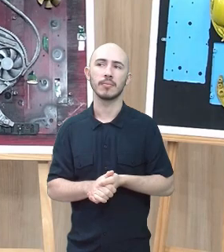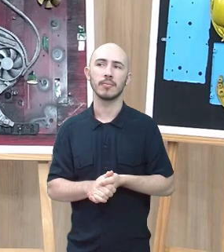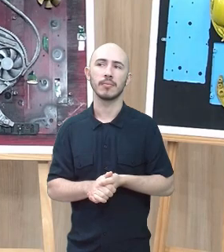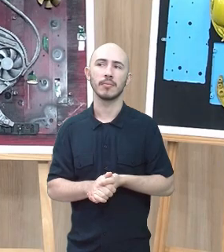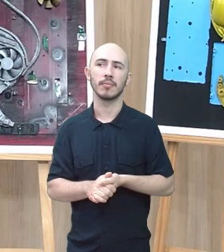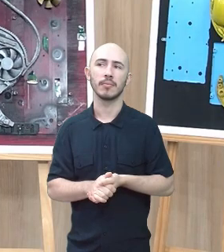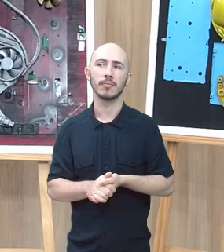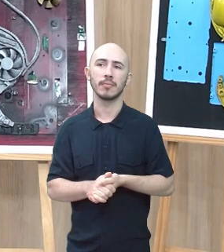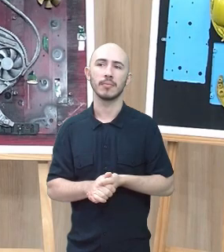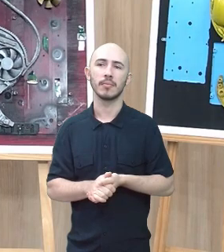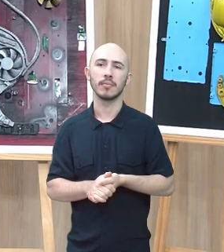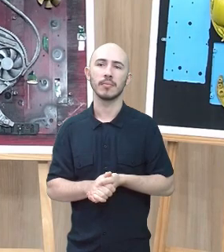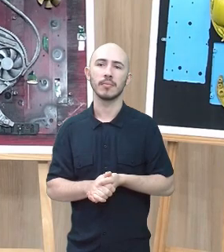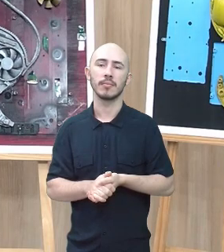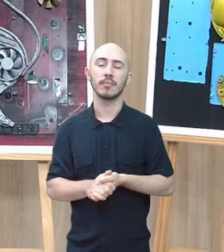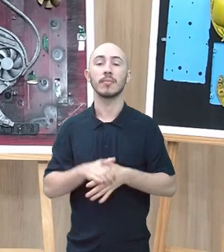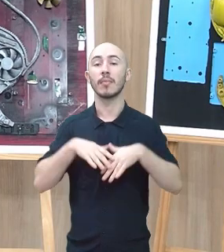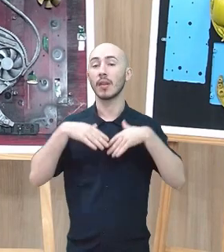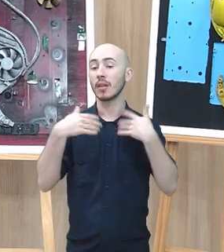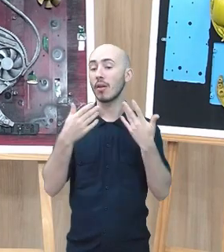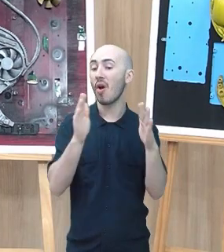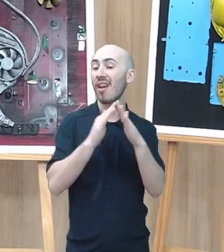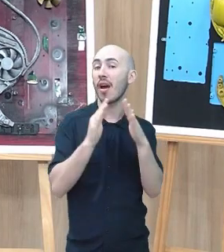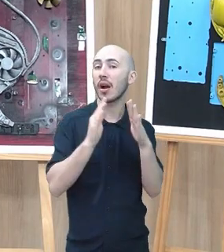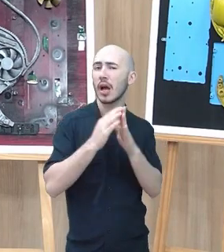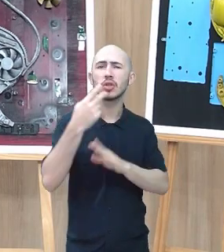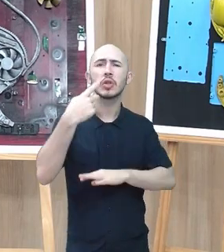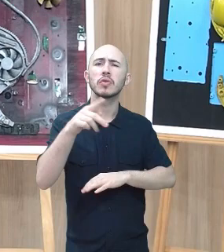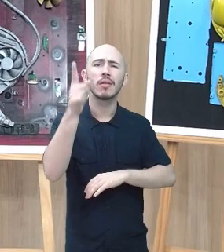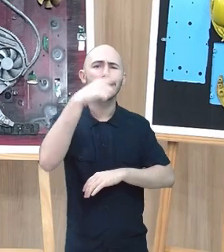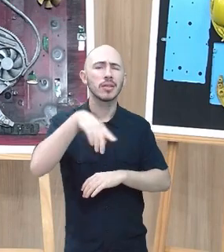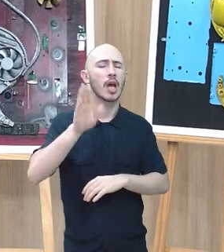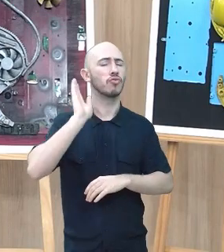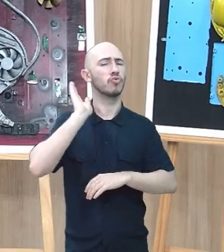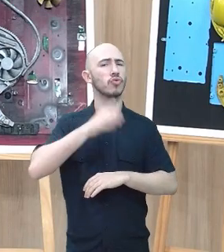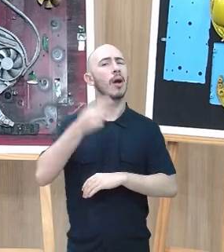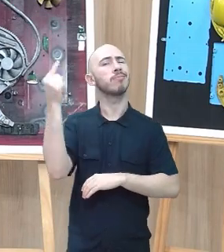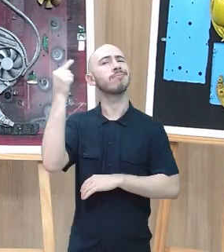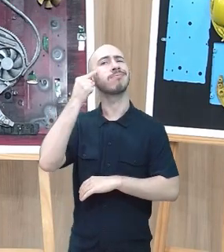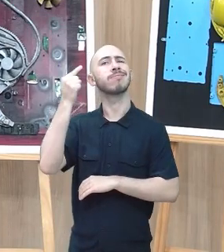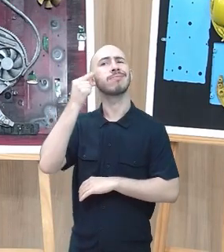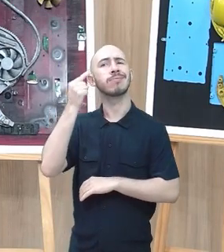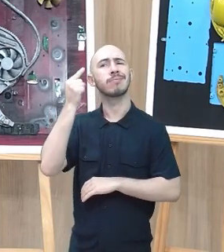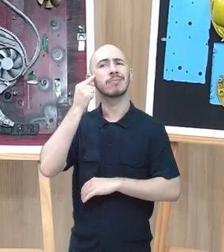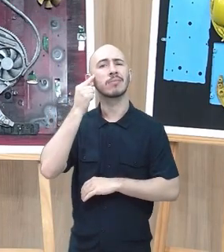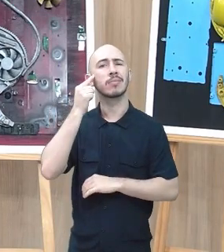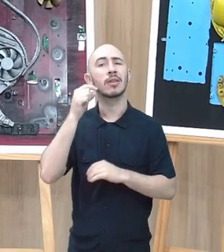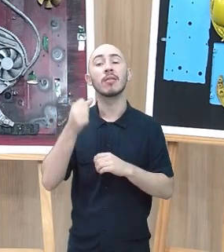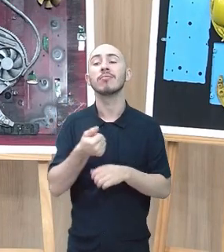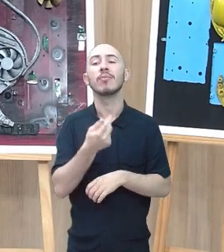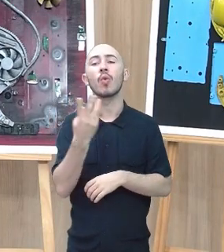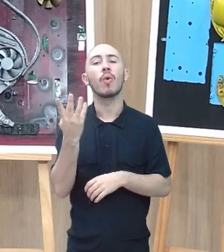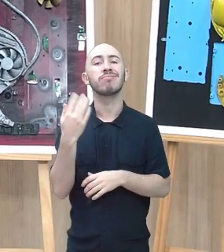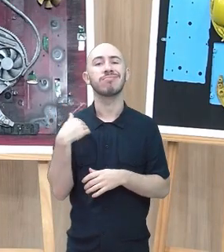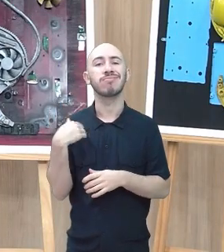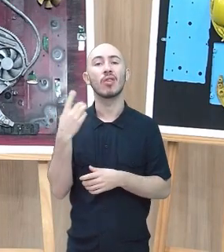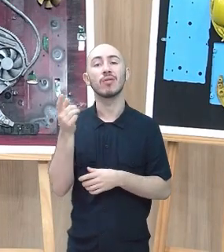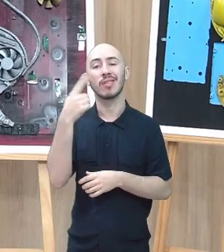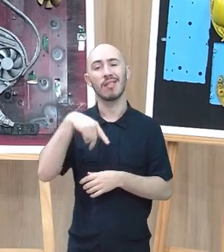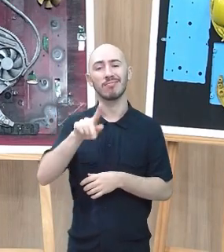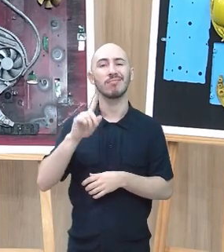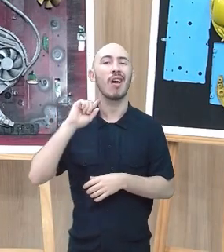E na sua casa, por exemplo, vocês já pararam para pensar a quantidade de lixo, né, que